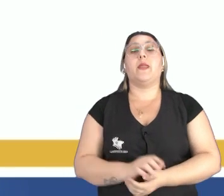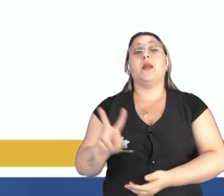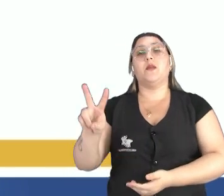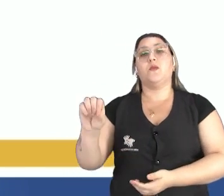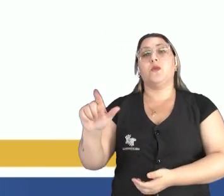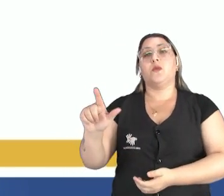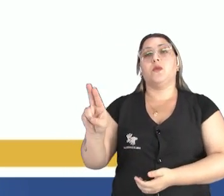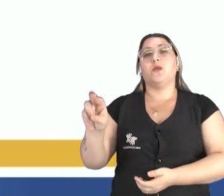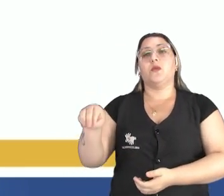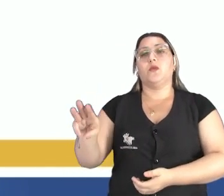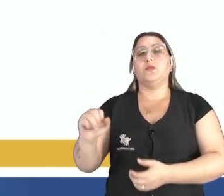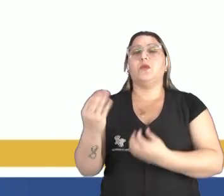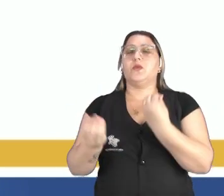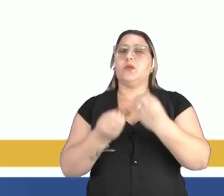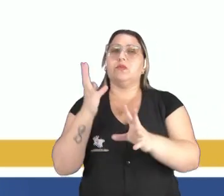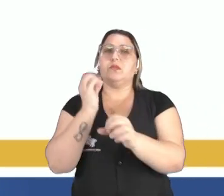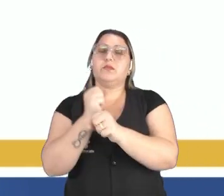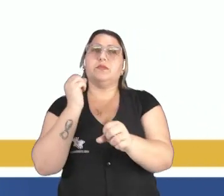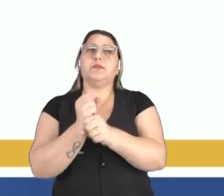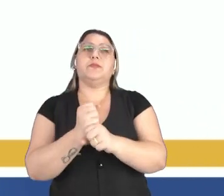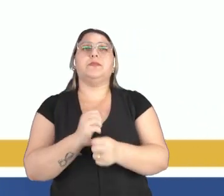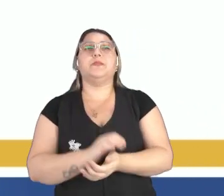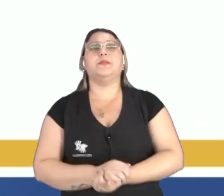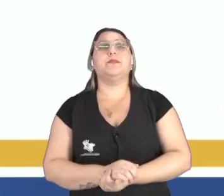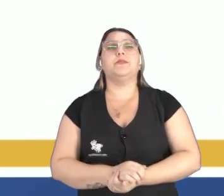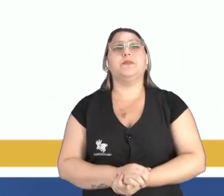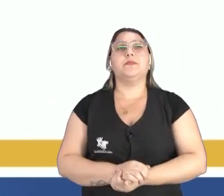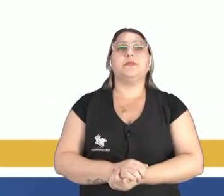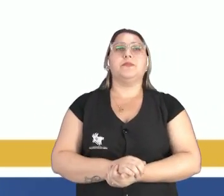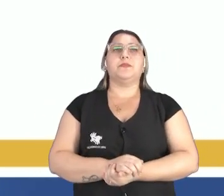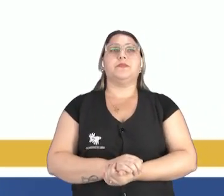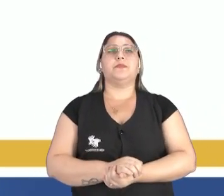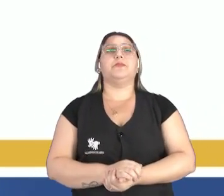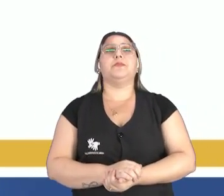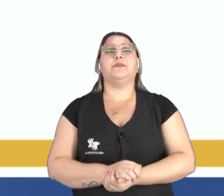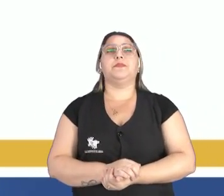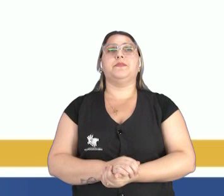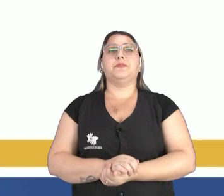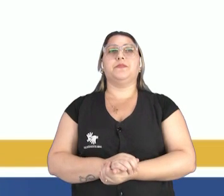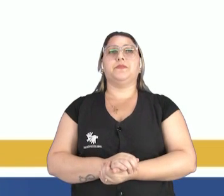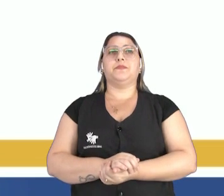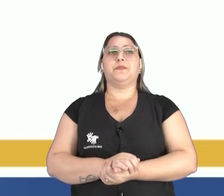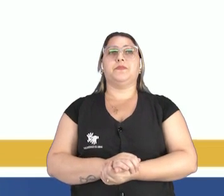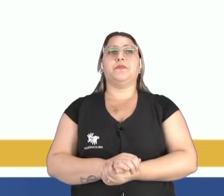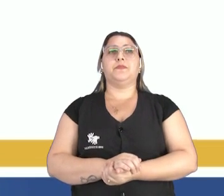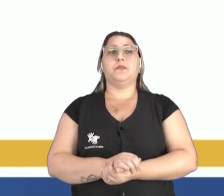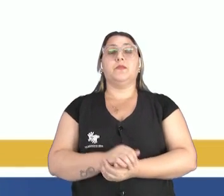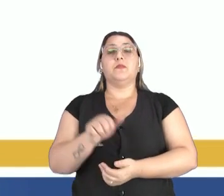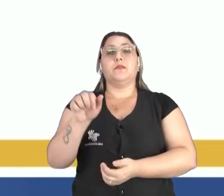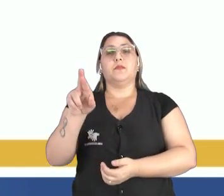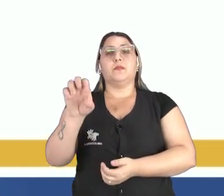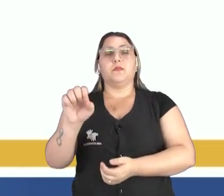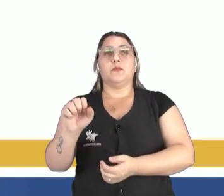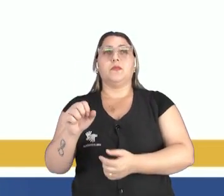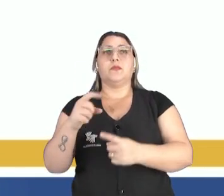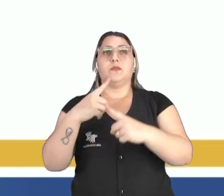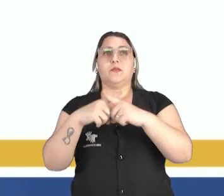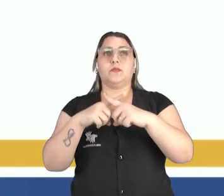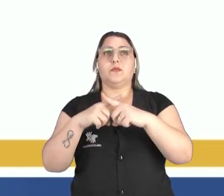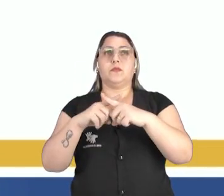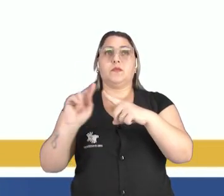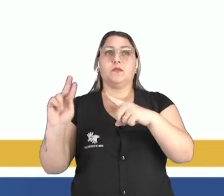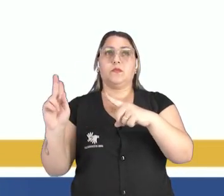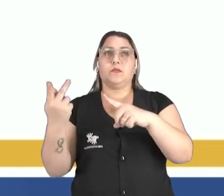Volume do cilindro. E como é que eu calculo o volume, professor? O volume do cilindro é dado pelo produto da área da base vezes a